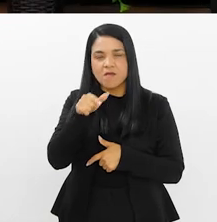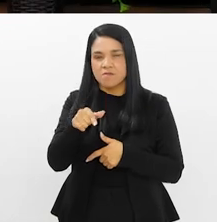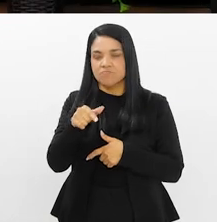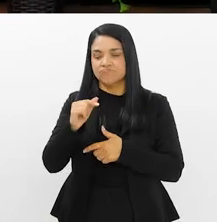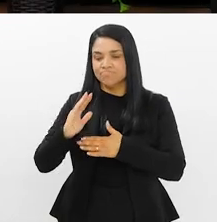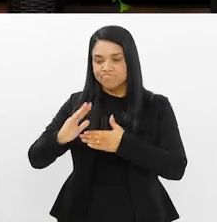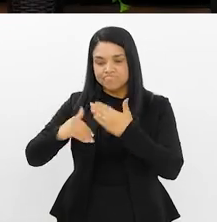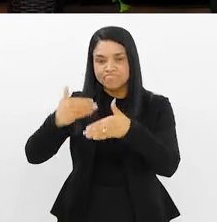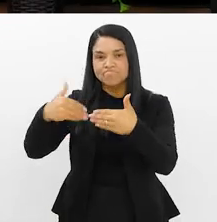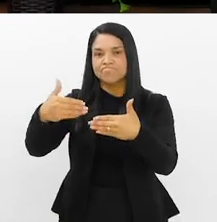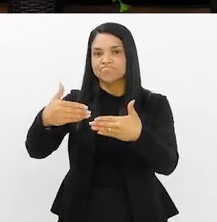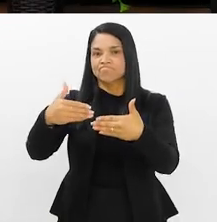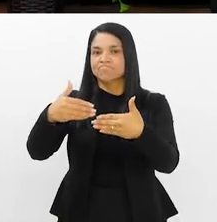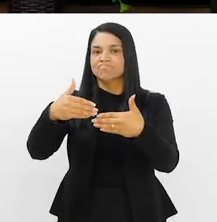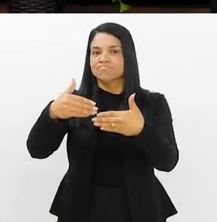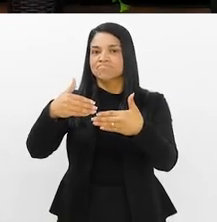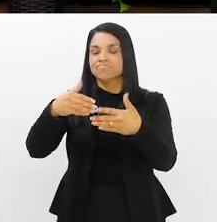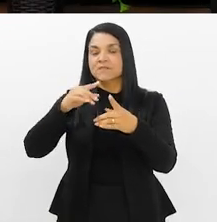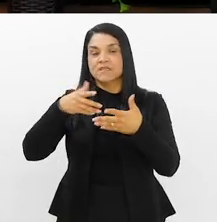construção social.